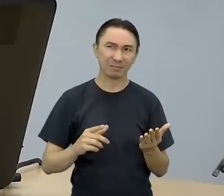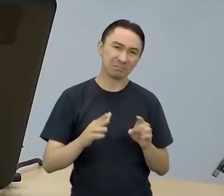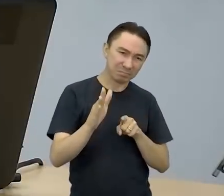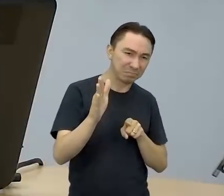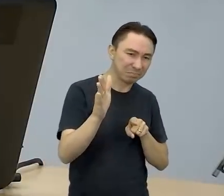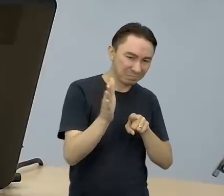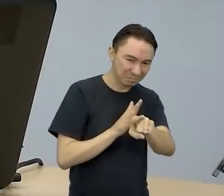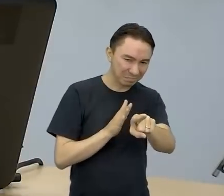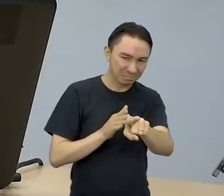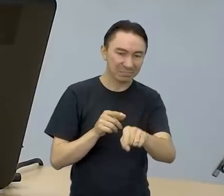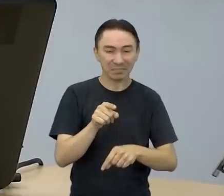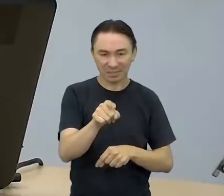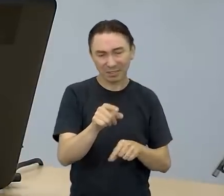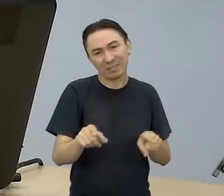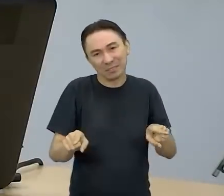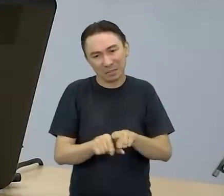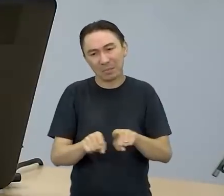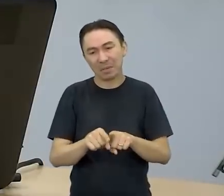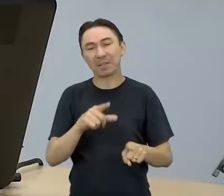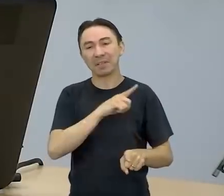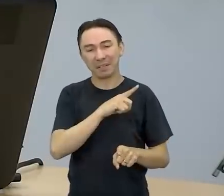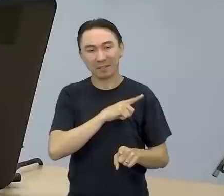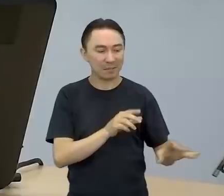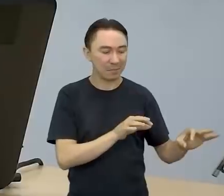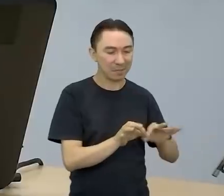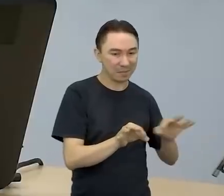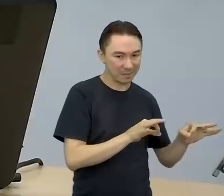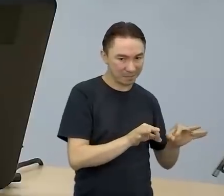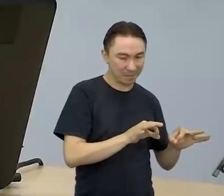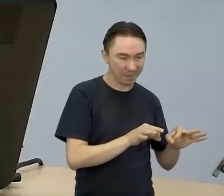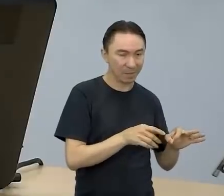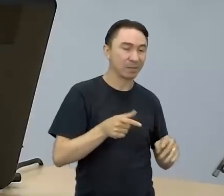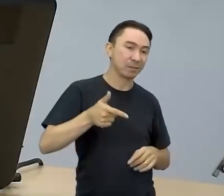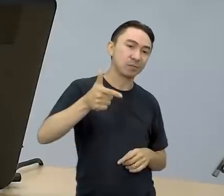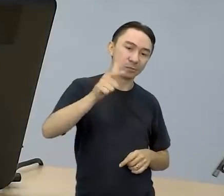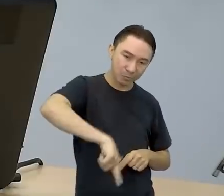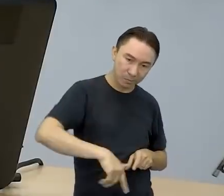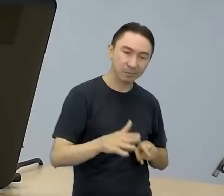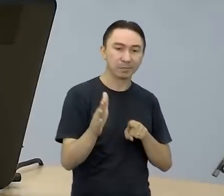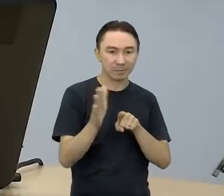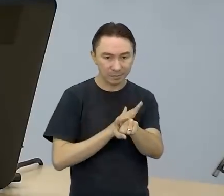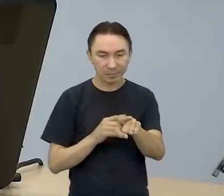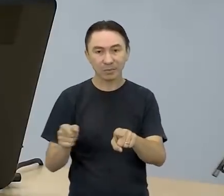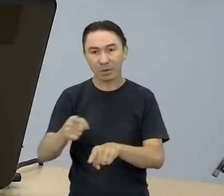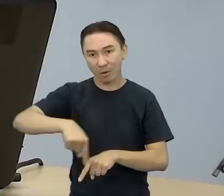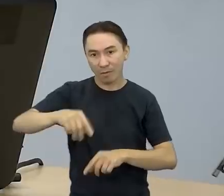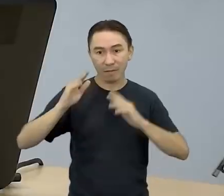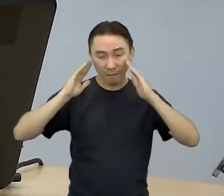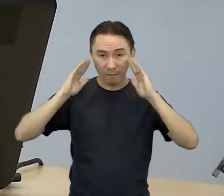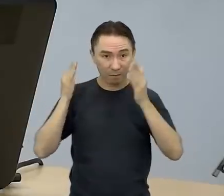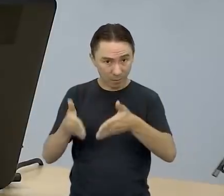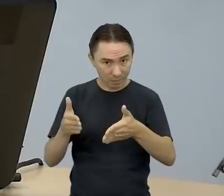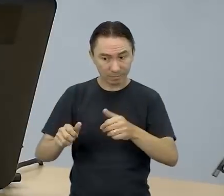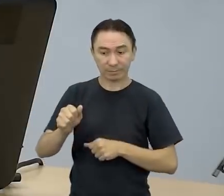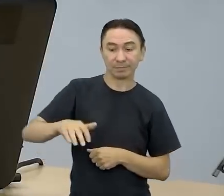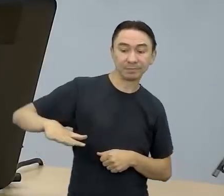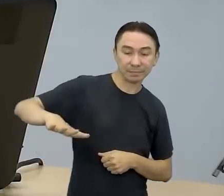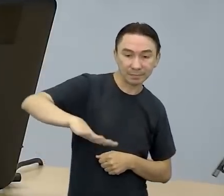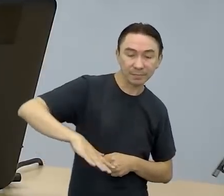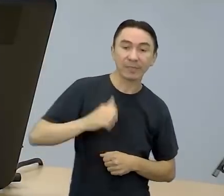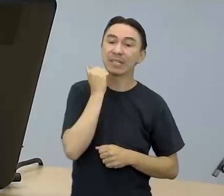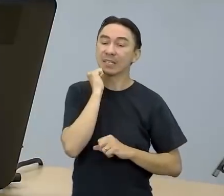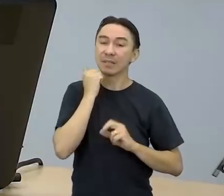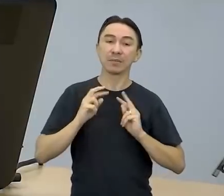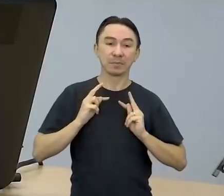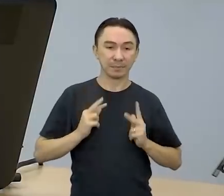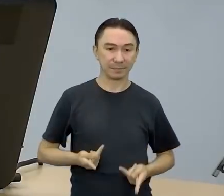também para vocês no planejamento, mas a gente vai retomar já focando na nossa área de ciências humanas, tá? Então, na tela, produção, por